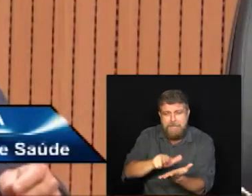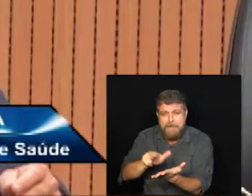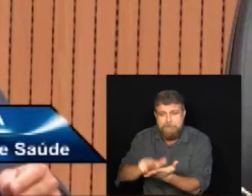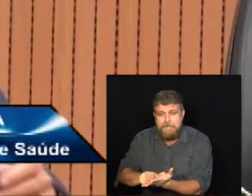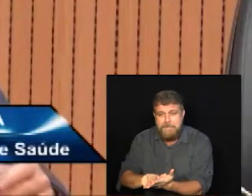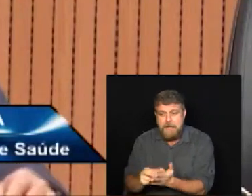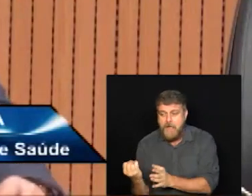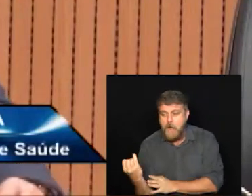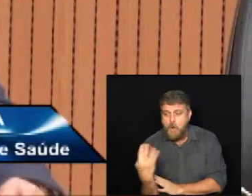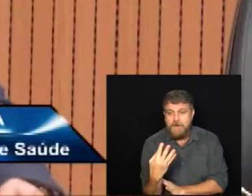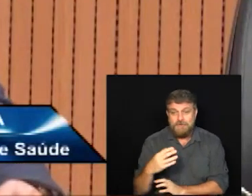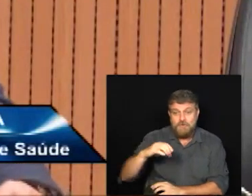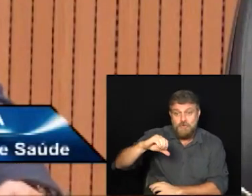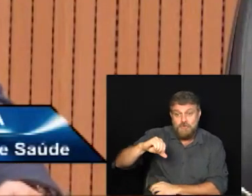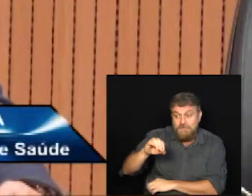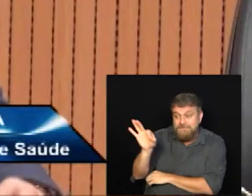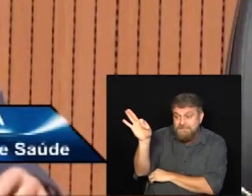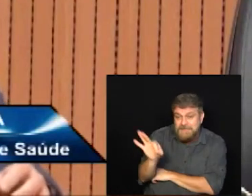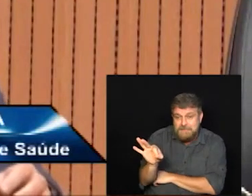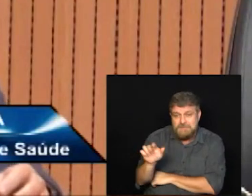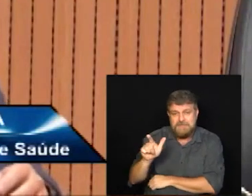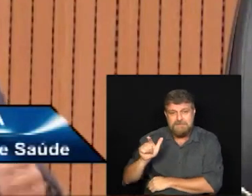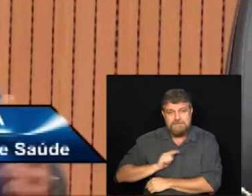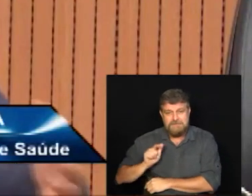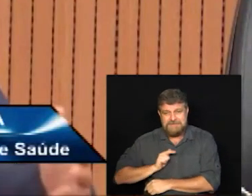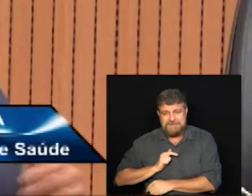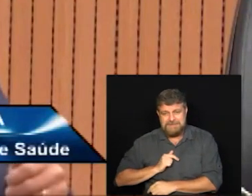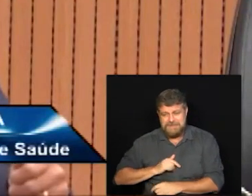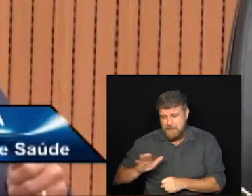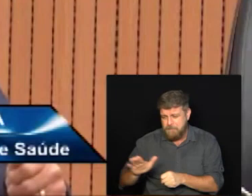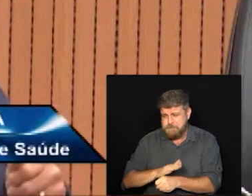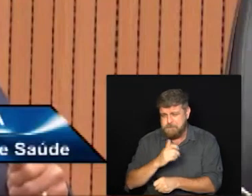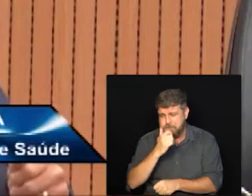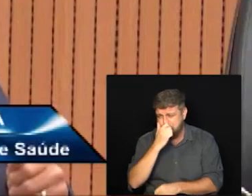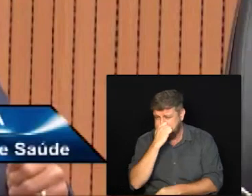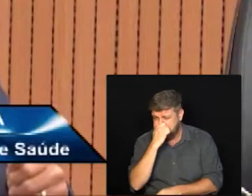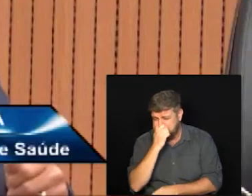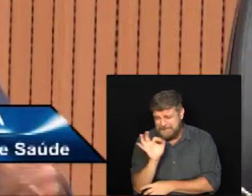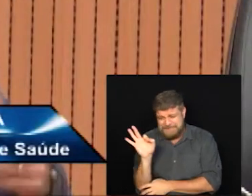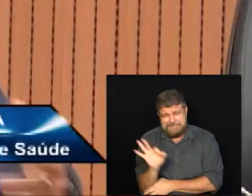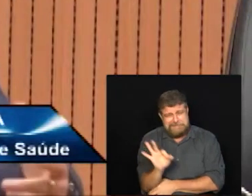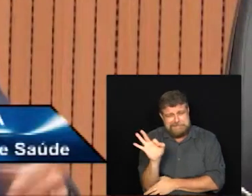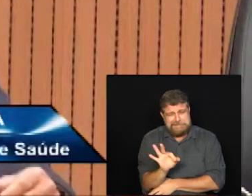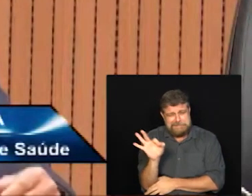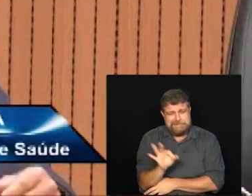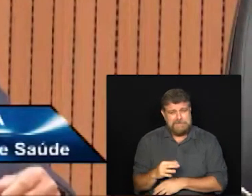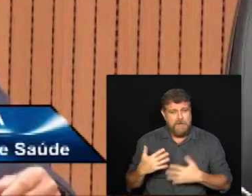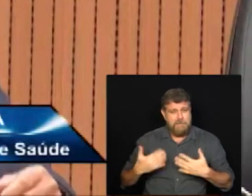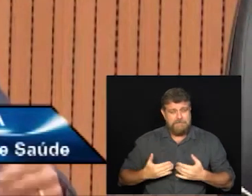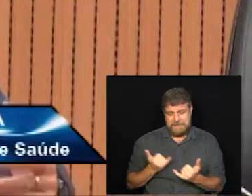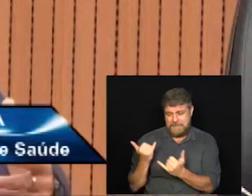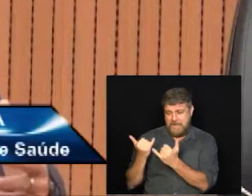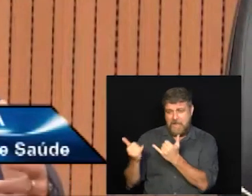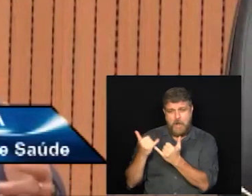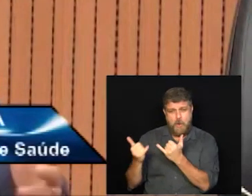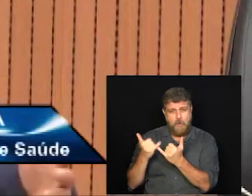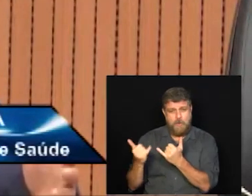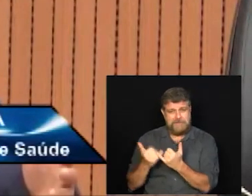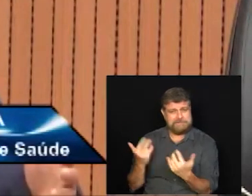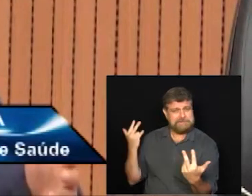leitos, 300% dos leitos ocupados, índice esse é similar ou